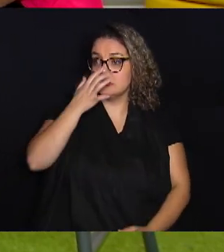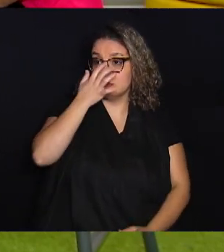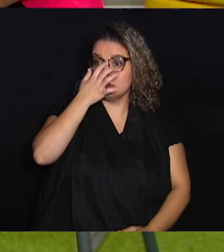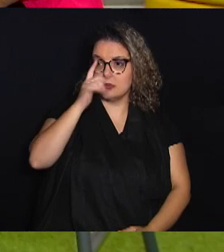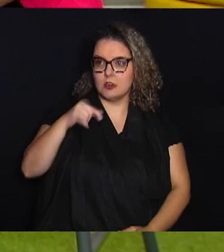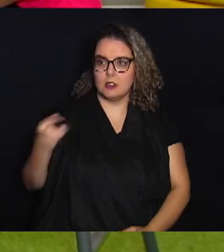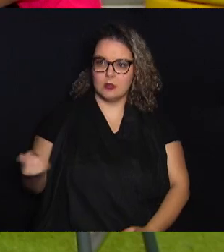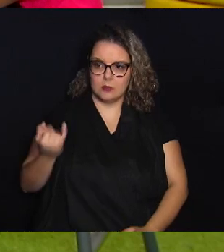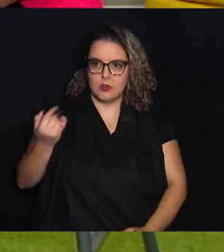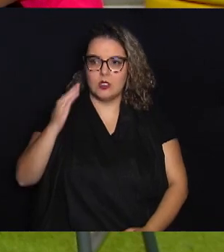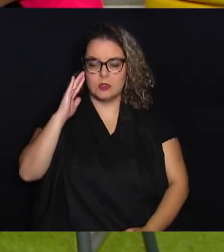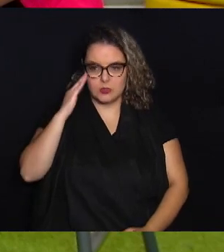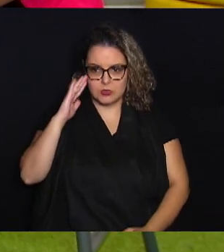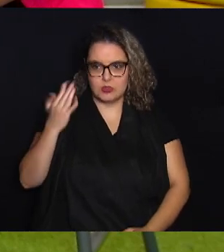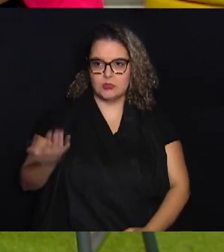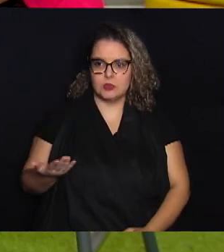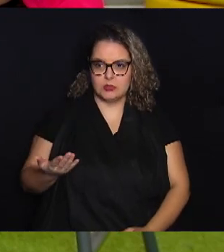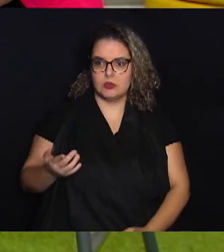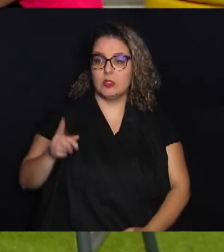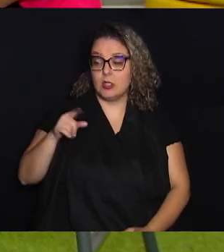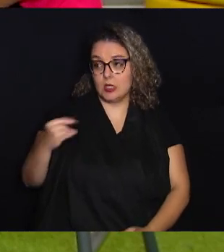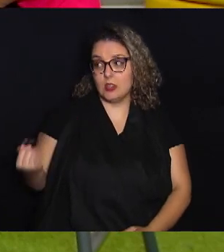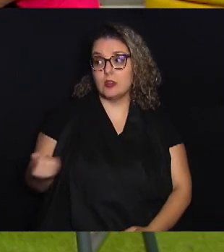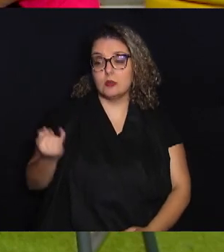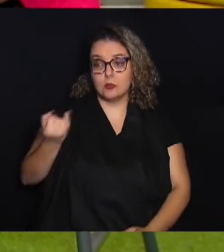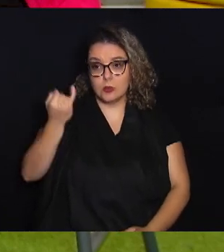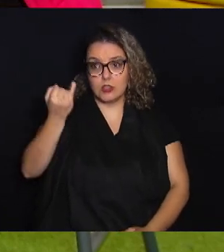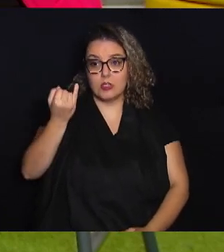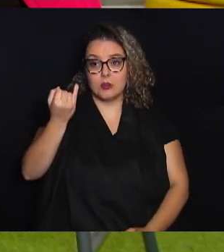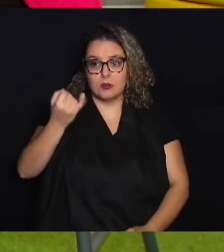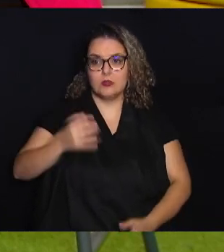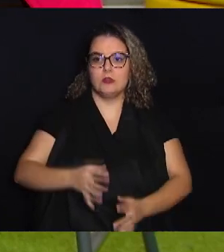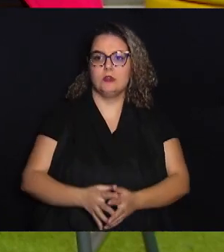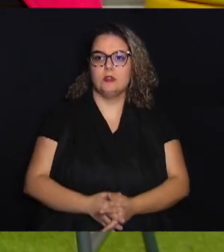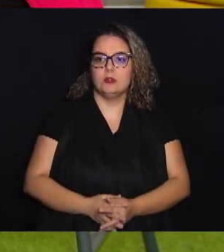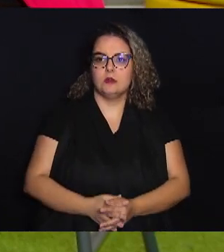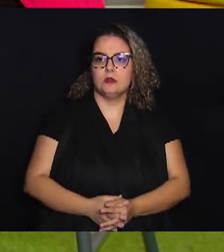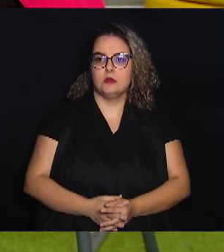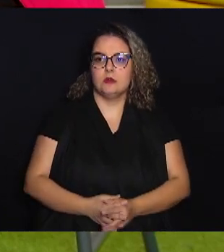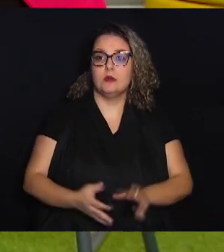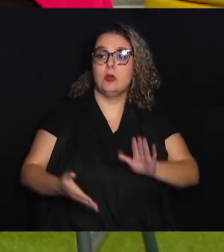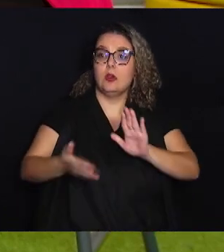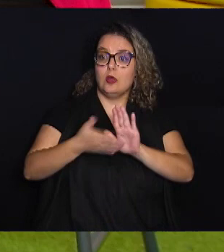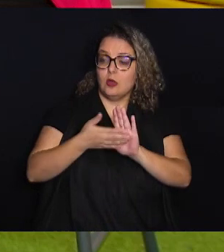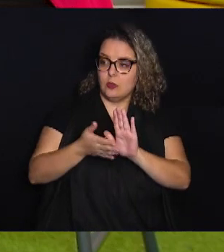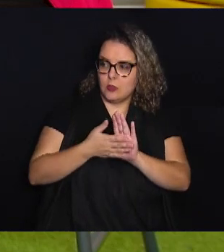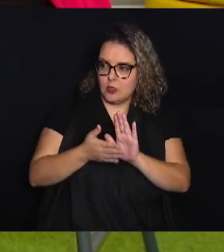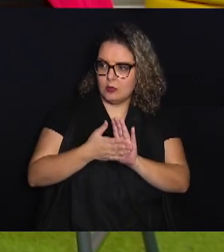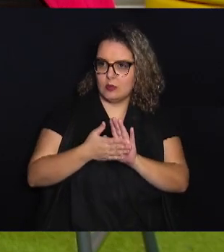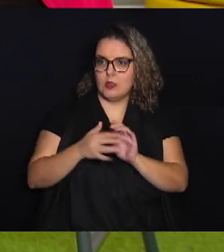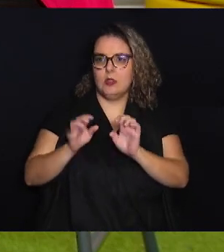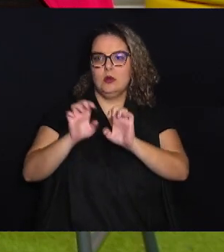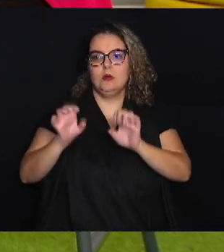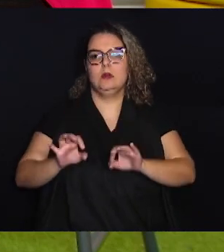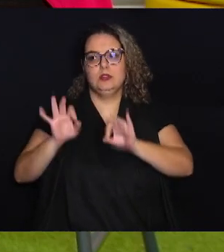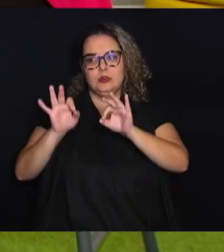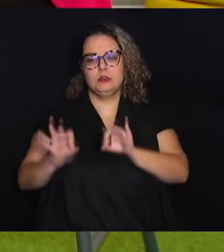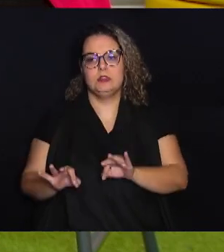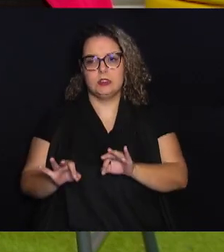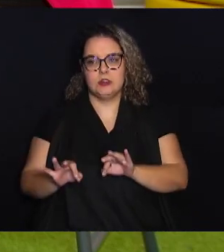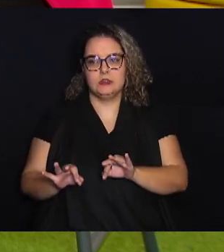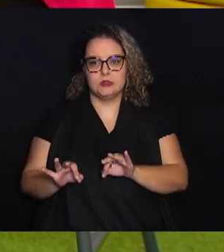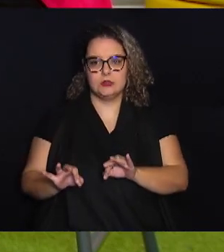nós entendermos, assim, é fundamental uma proposta bem